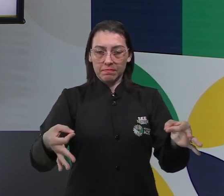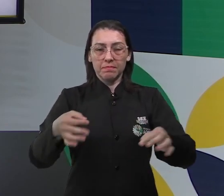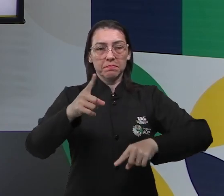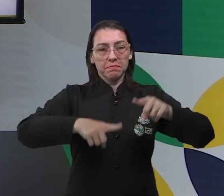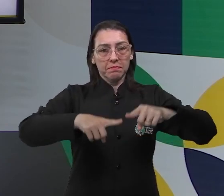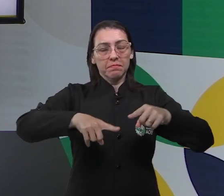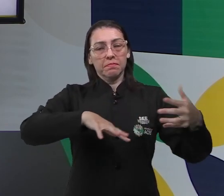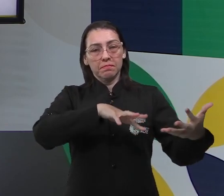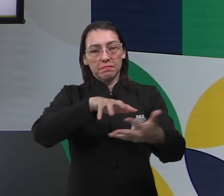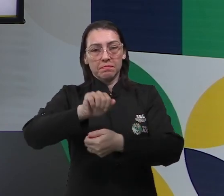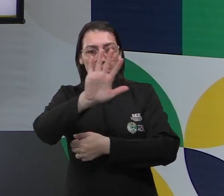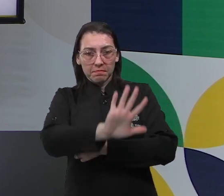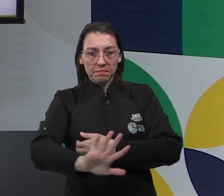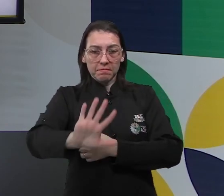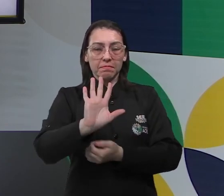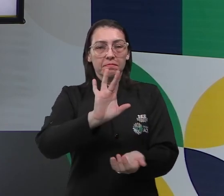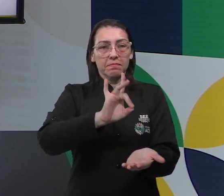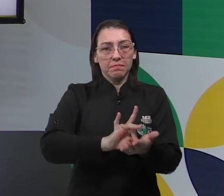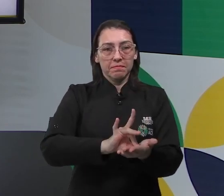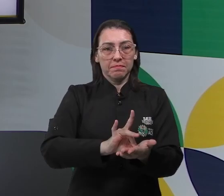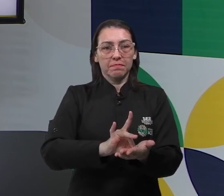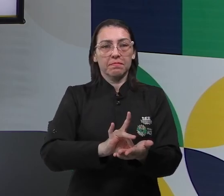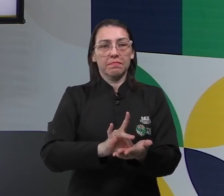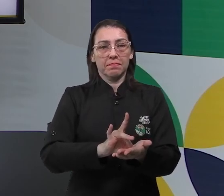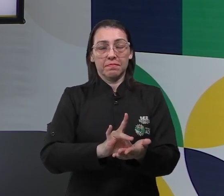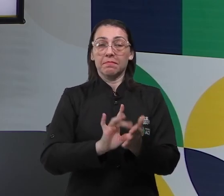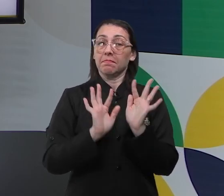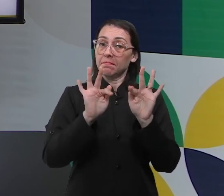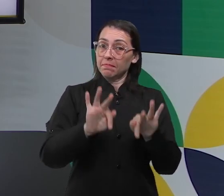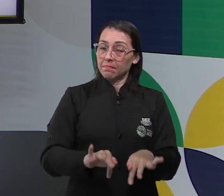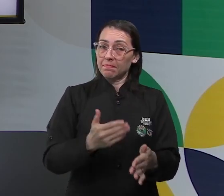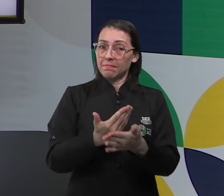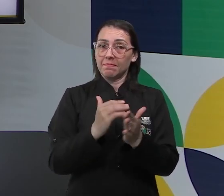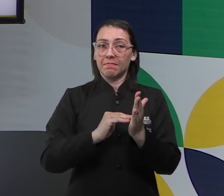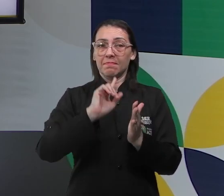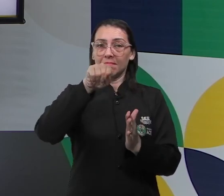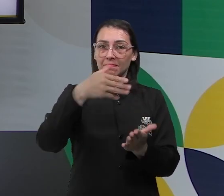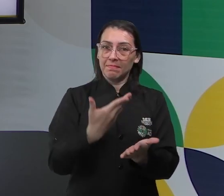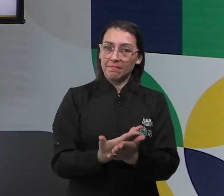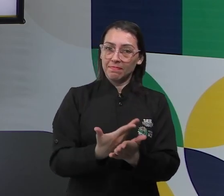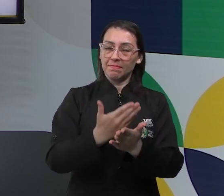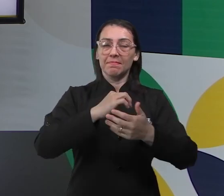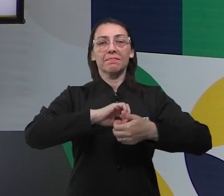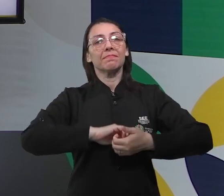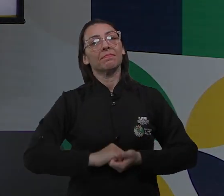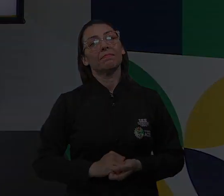no mundo real. Bem, nós vamos ficar por aqui. Até a próxima aula.